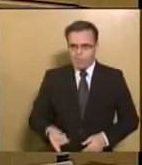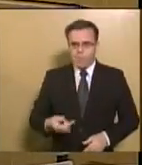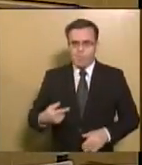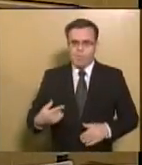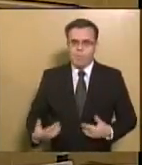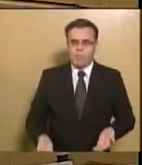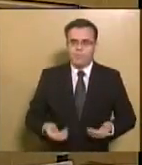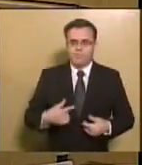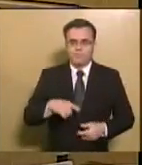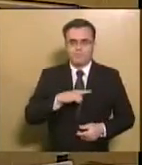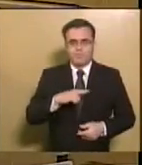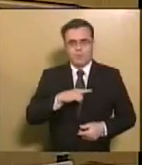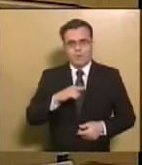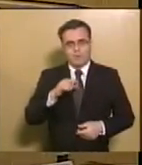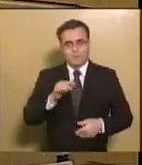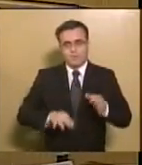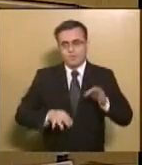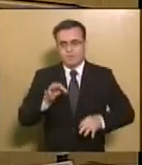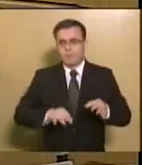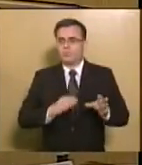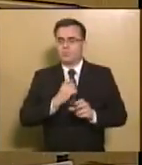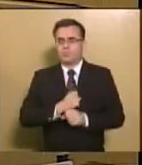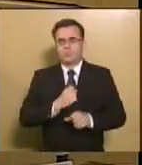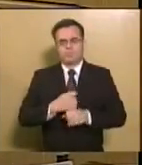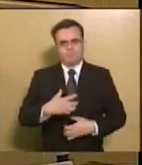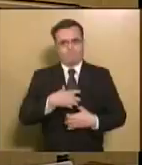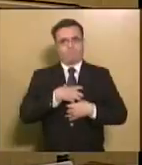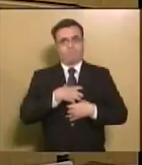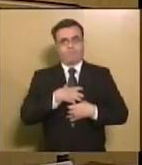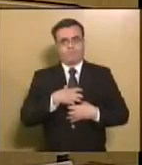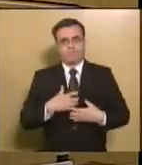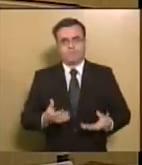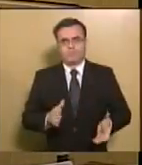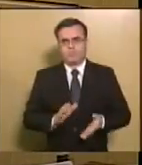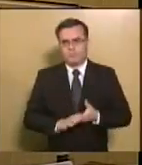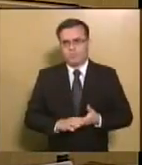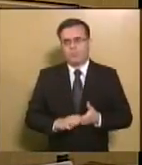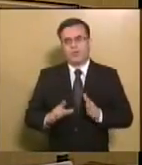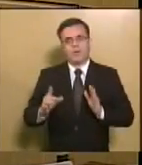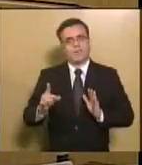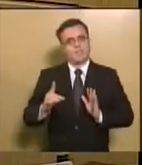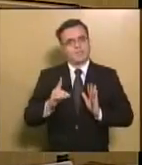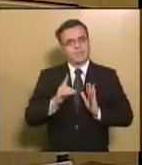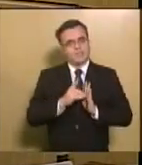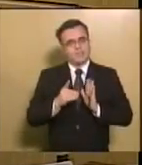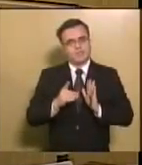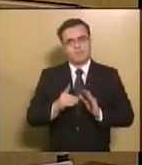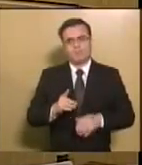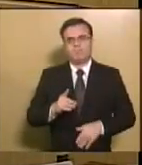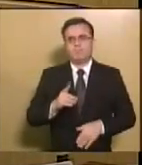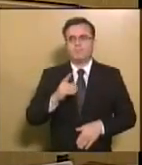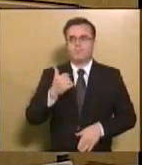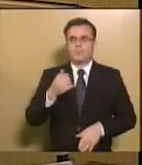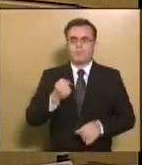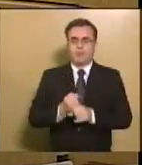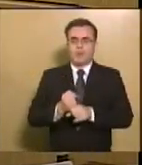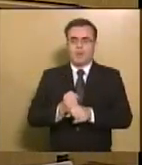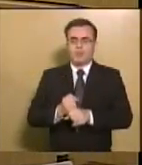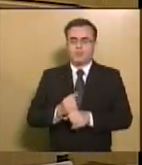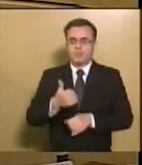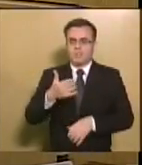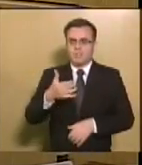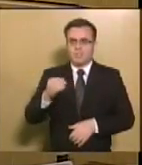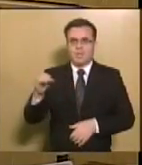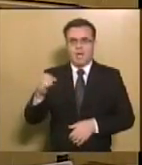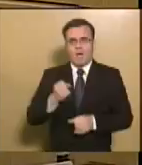teve no Tribunal de Contas uma frase impactante na minha visão. Década perdida, que é essa última década que nós estamos vivendo aqui em Sergipe.